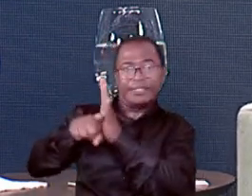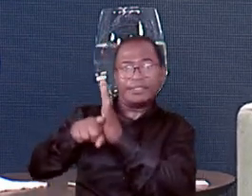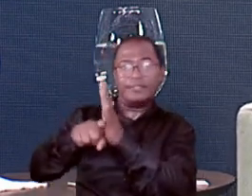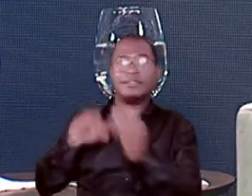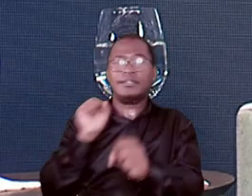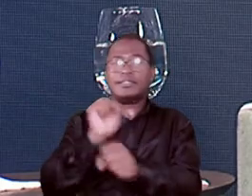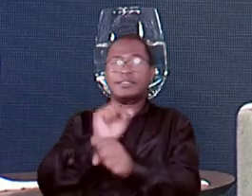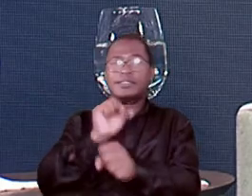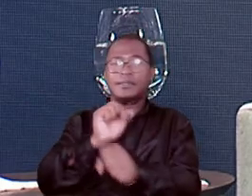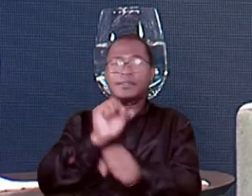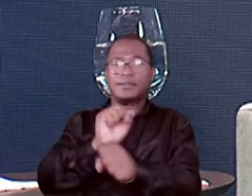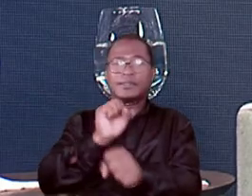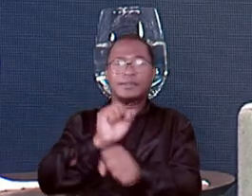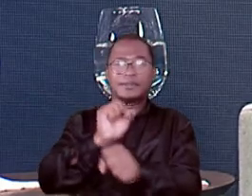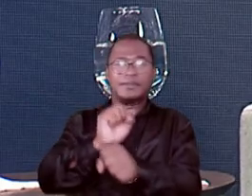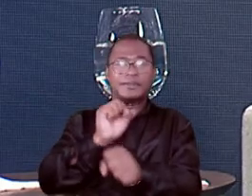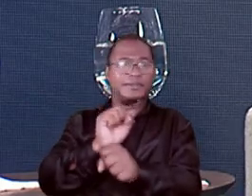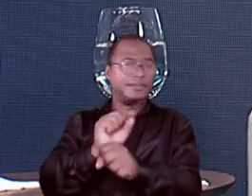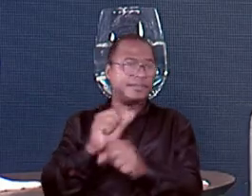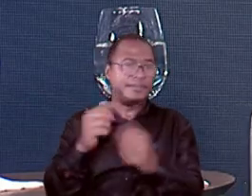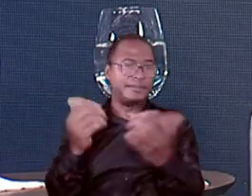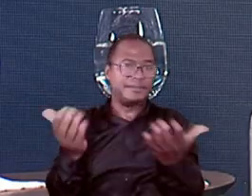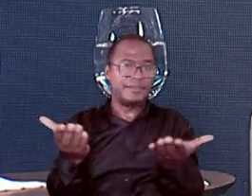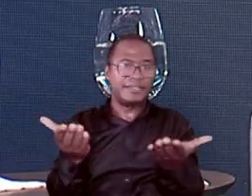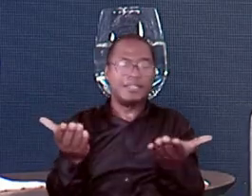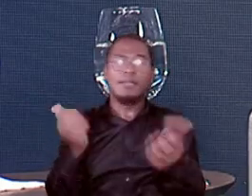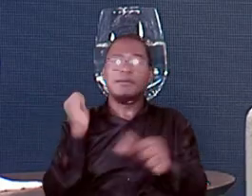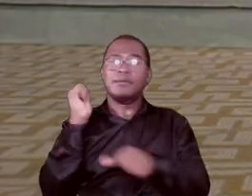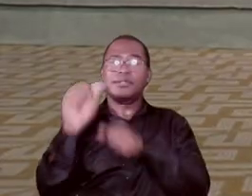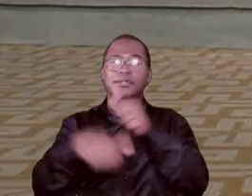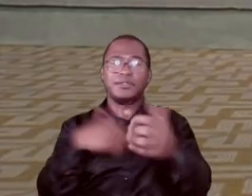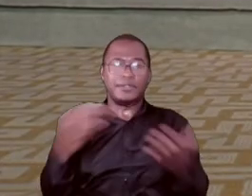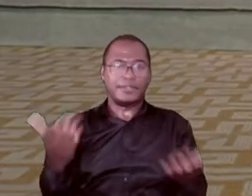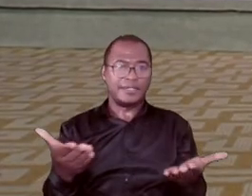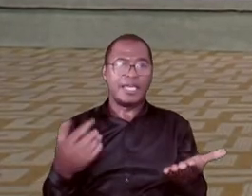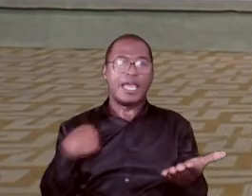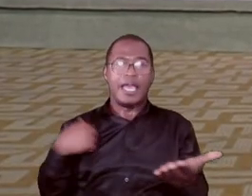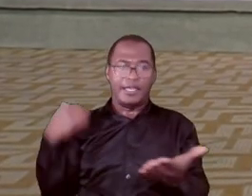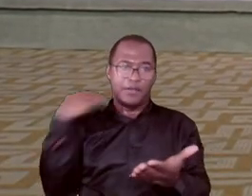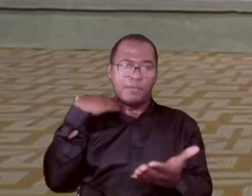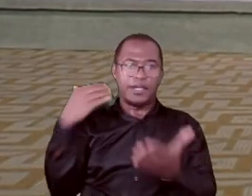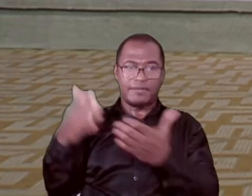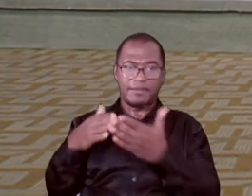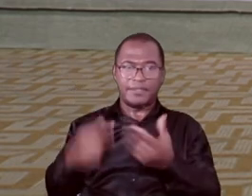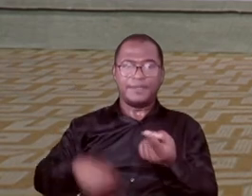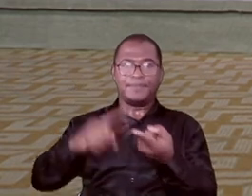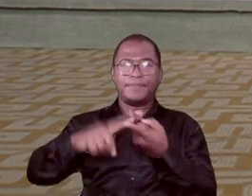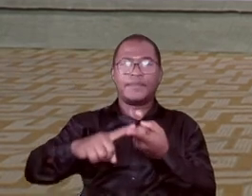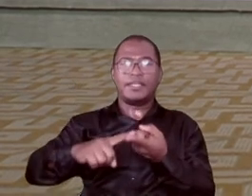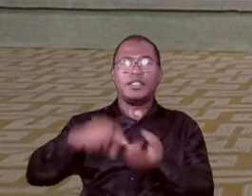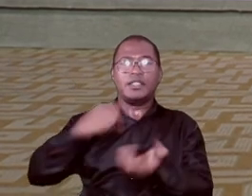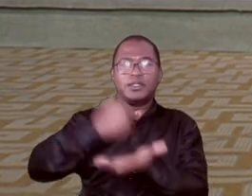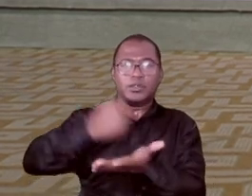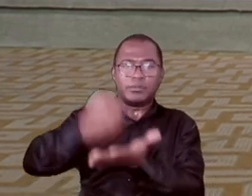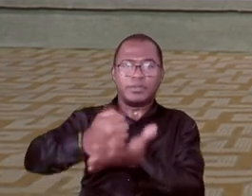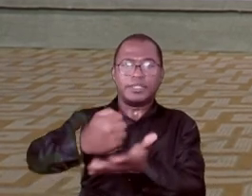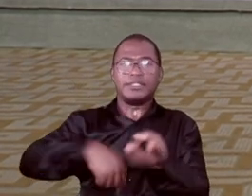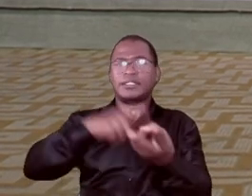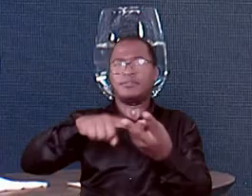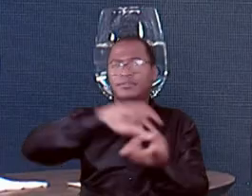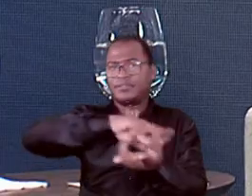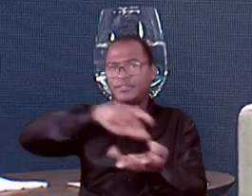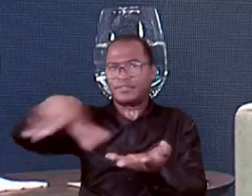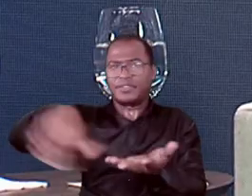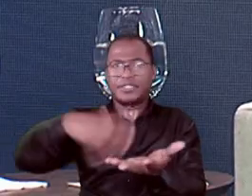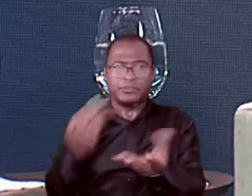pedir informações da sua empresa para ter uma atualização disso ele vai pedir garantias Olha se for um processo rápido vamos aí dizer que